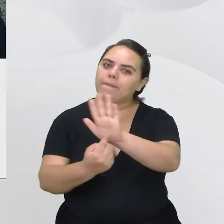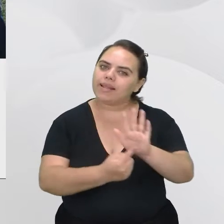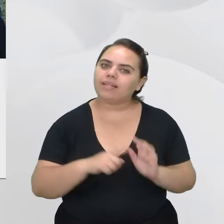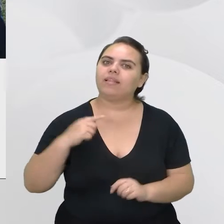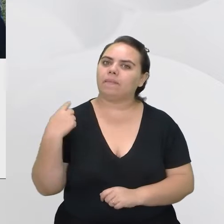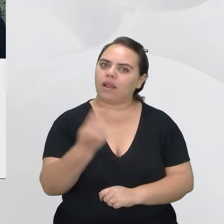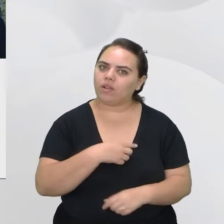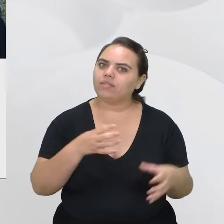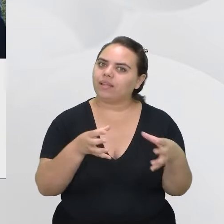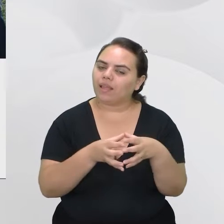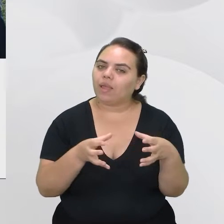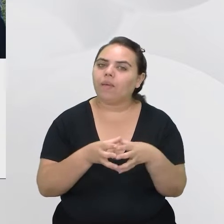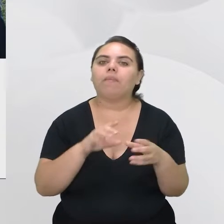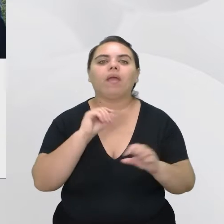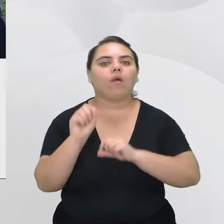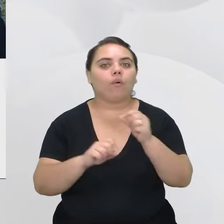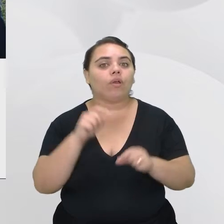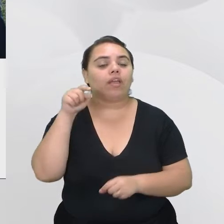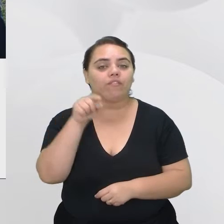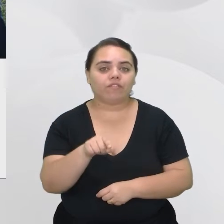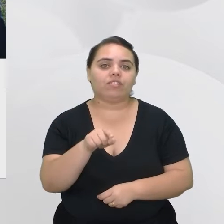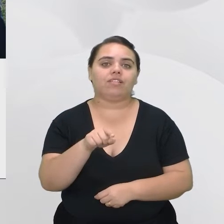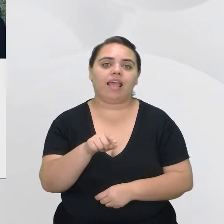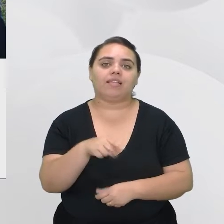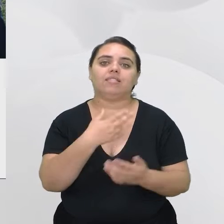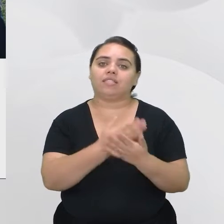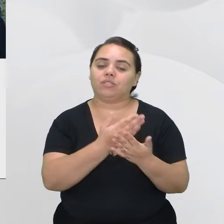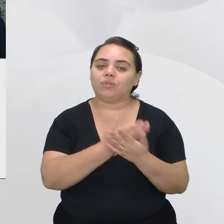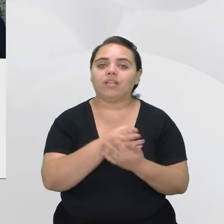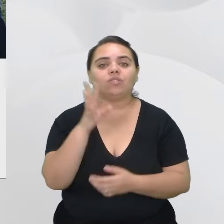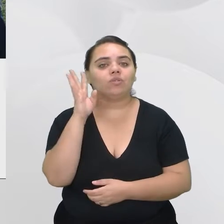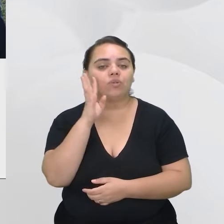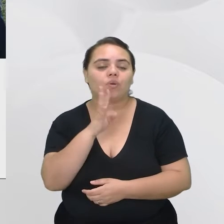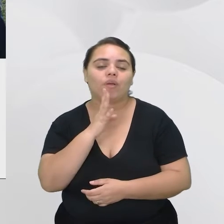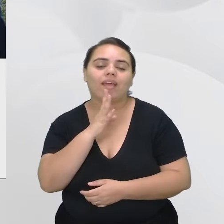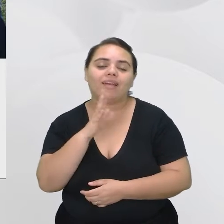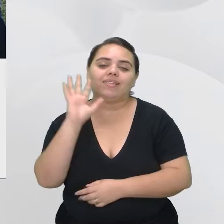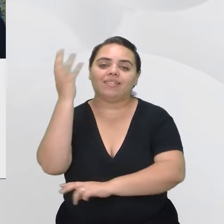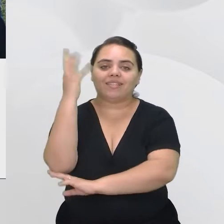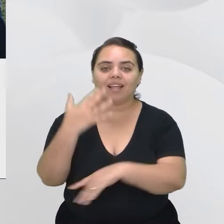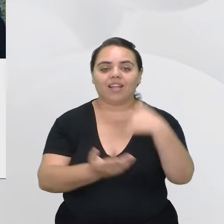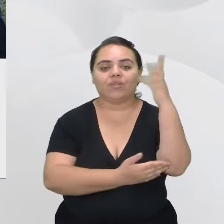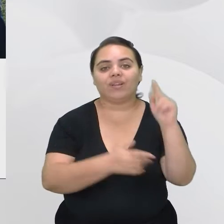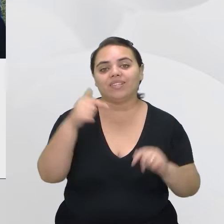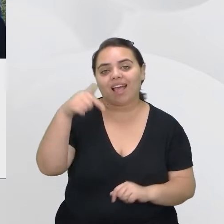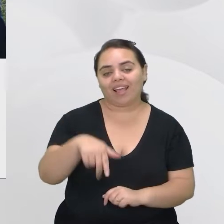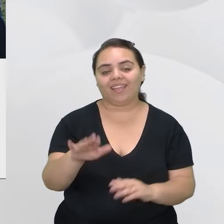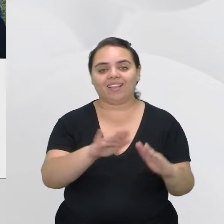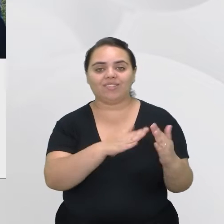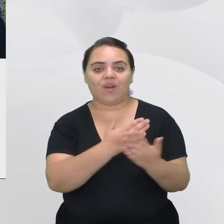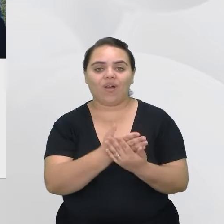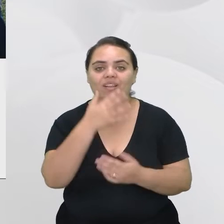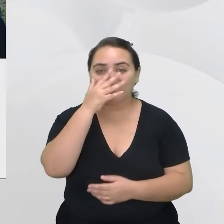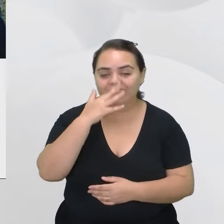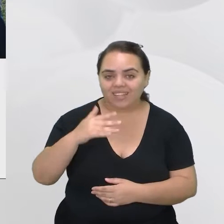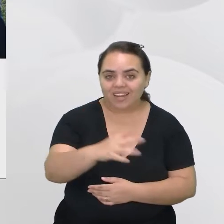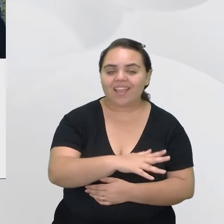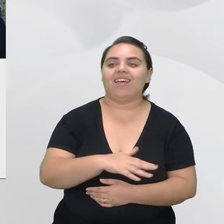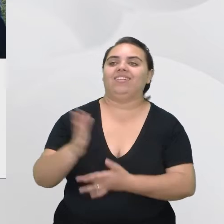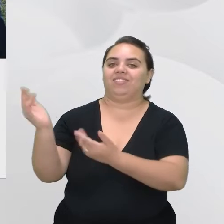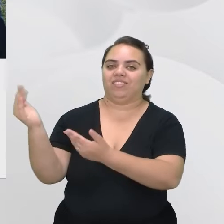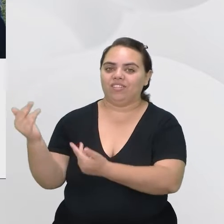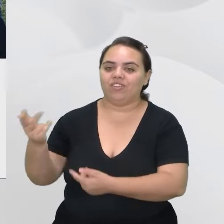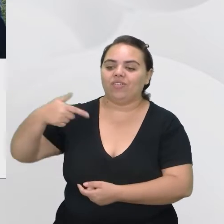nossa equipe, né, o que vocês, estudantes, conhecem da natureza aqui da escola. Então, as crianças e jovens é que vão